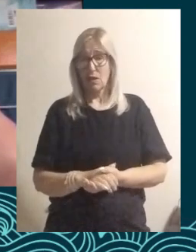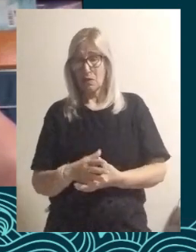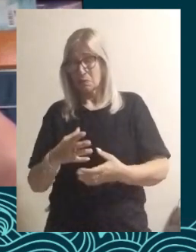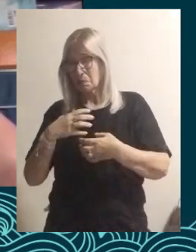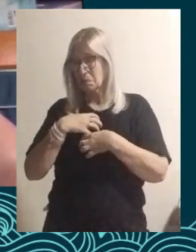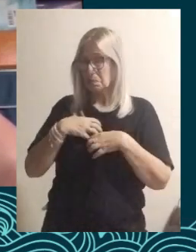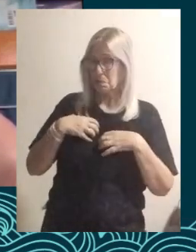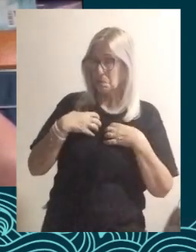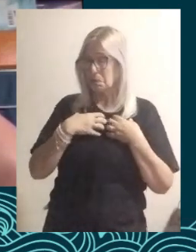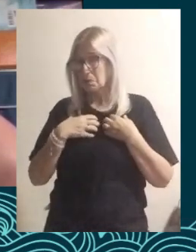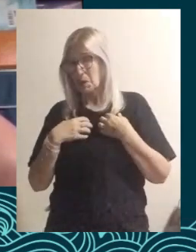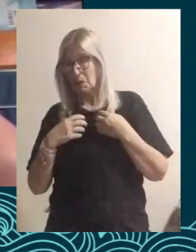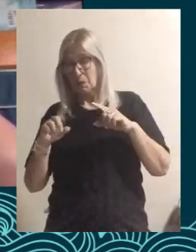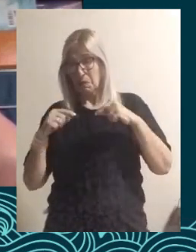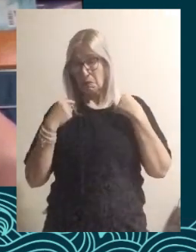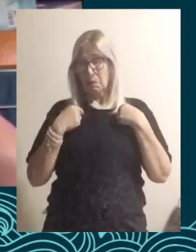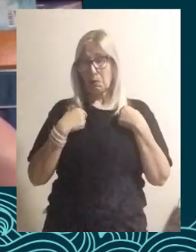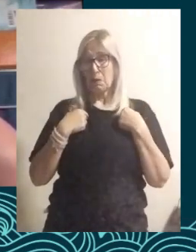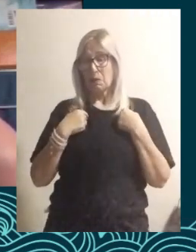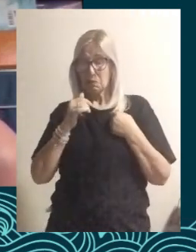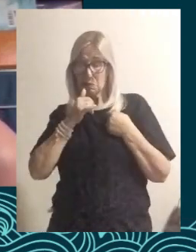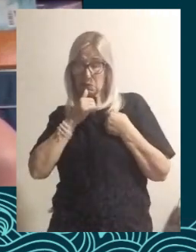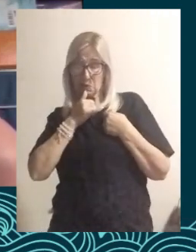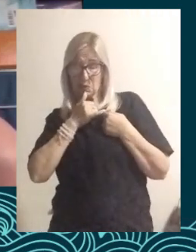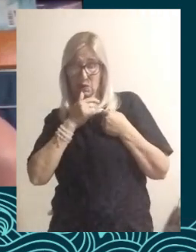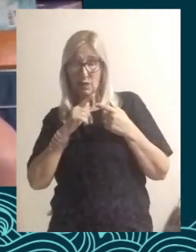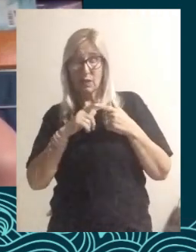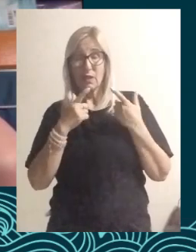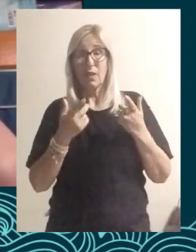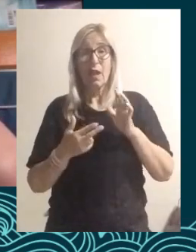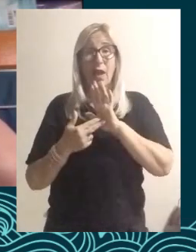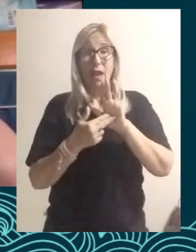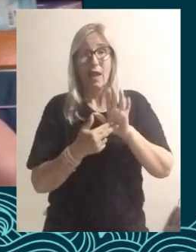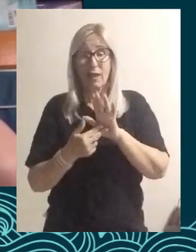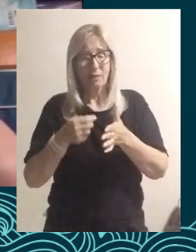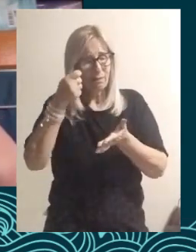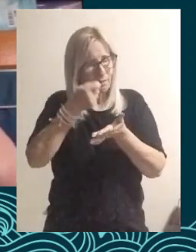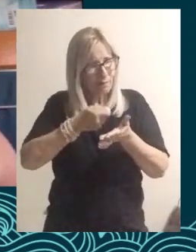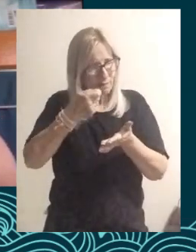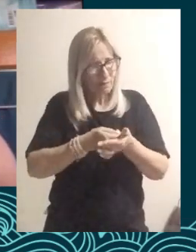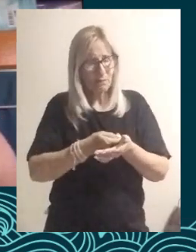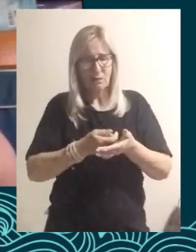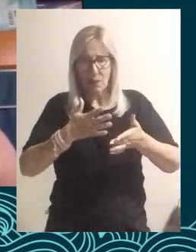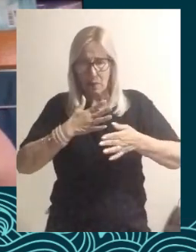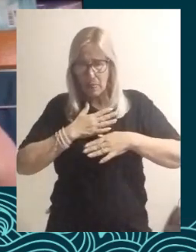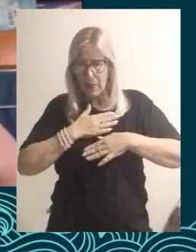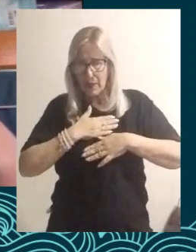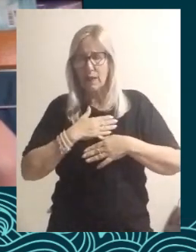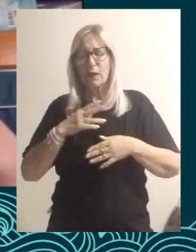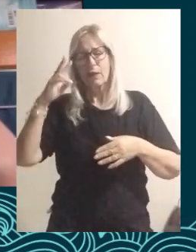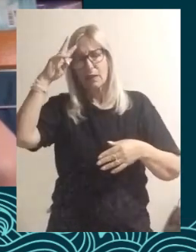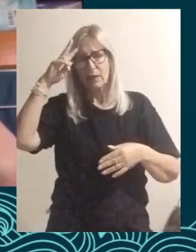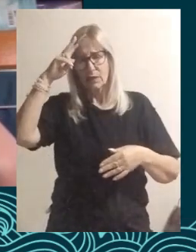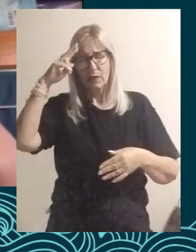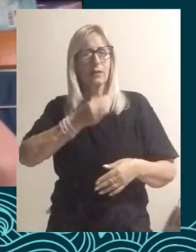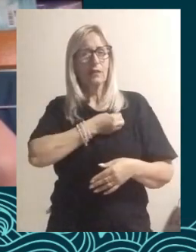vezes, de vítima, ou às vezes de tristeza, e de repente obriga a gente